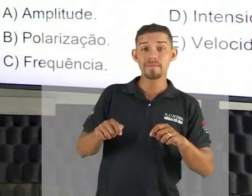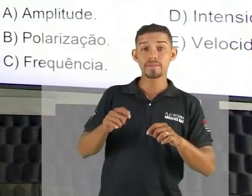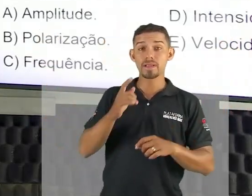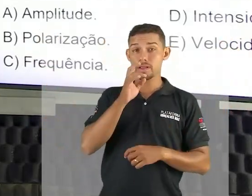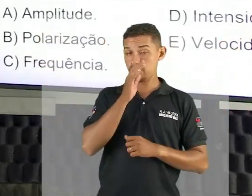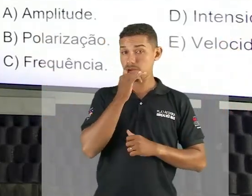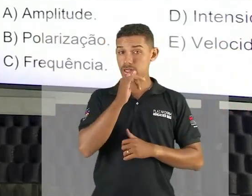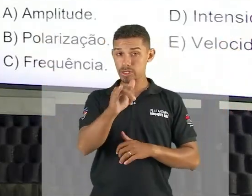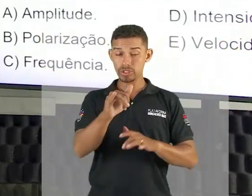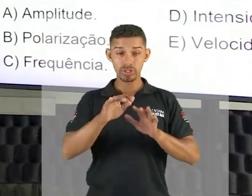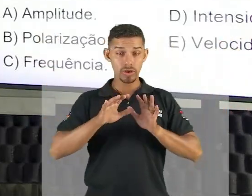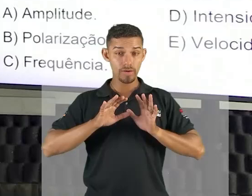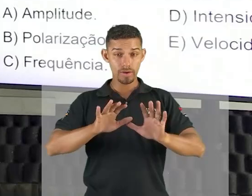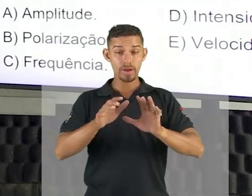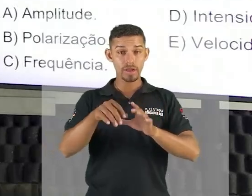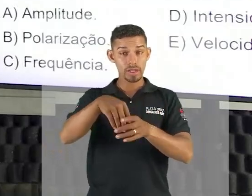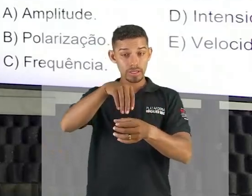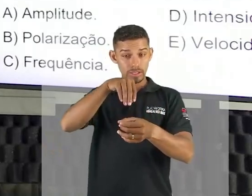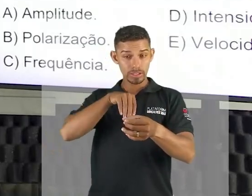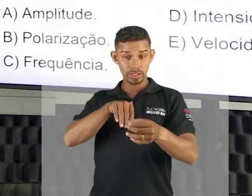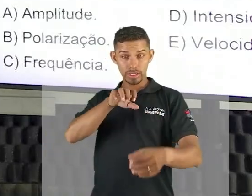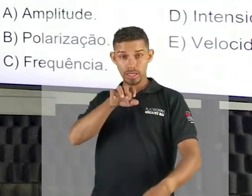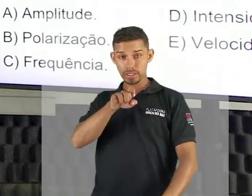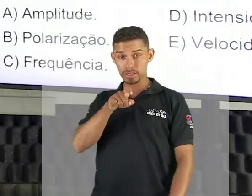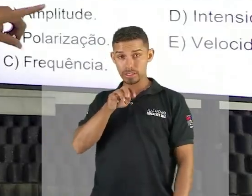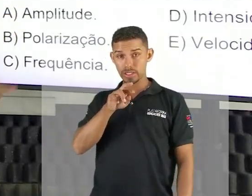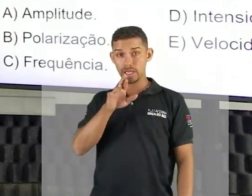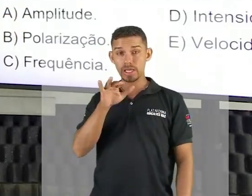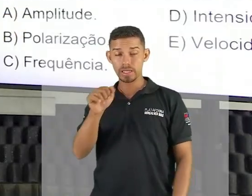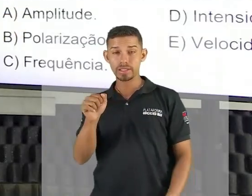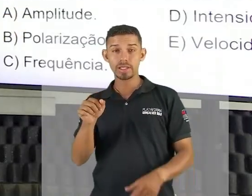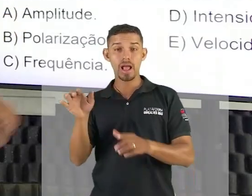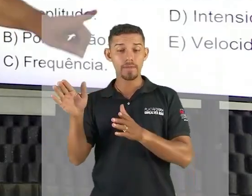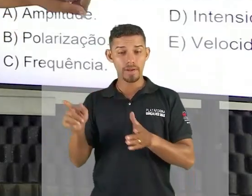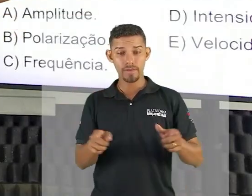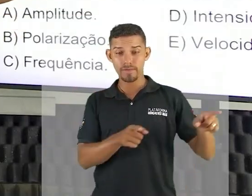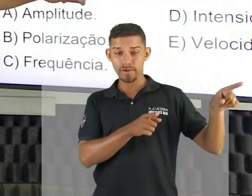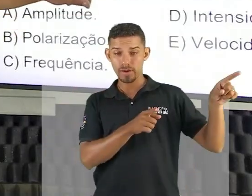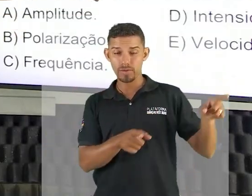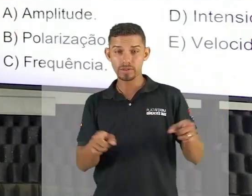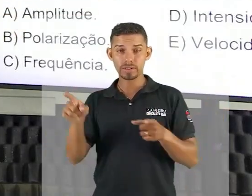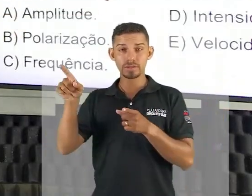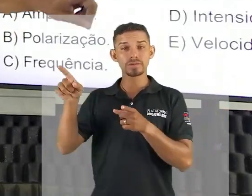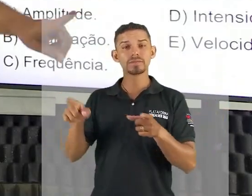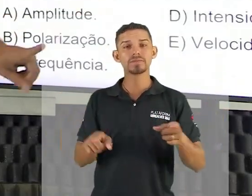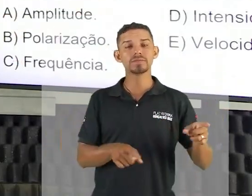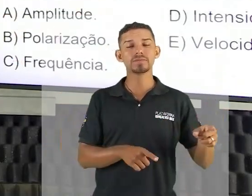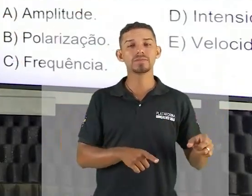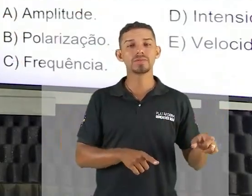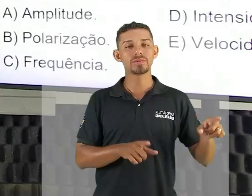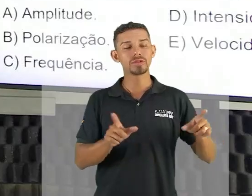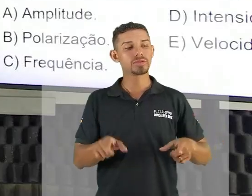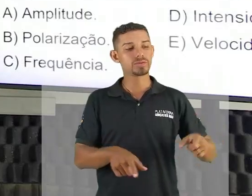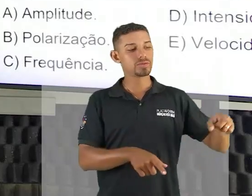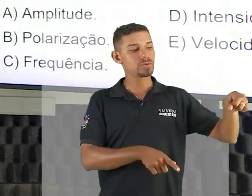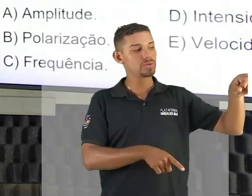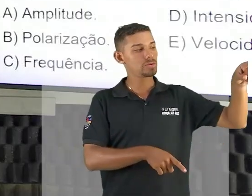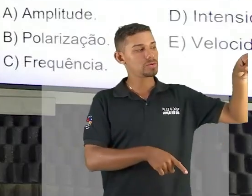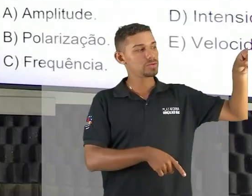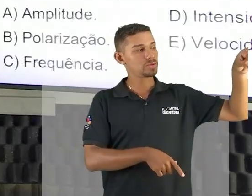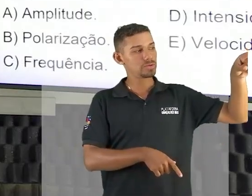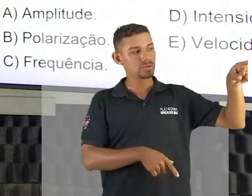energia externa na mesma frequência de vibração dela ou seja você espera ela terminar de